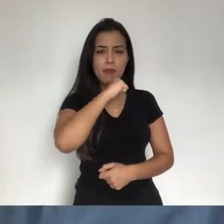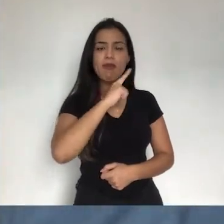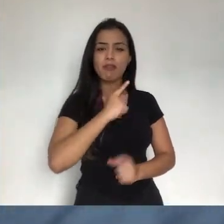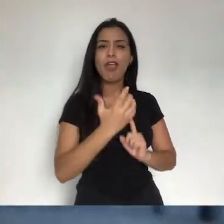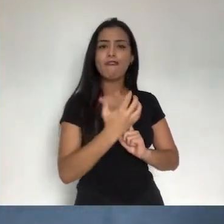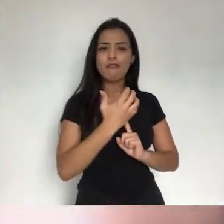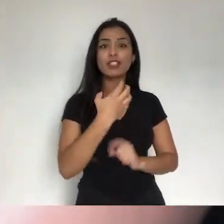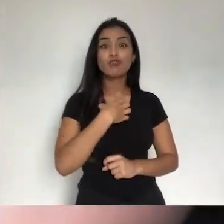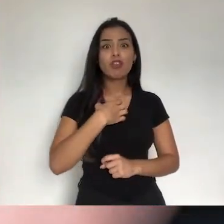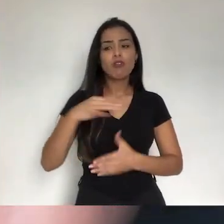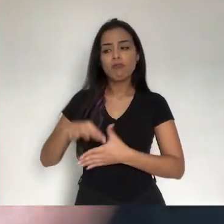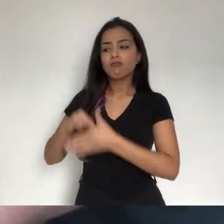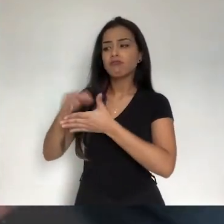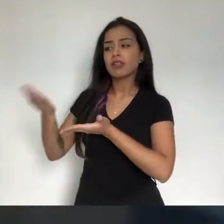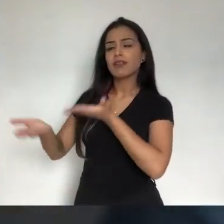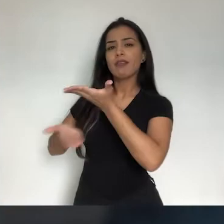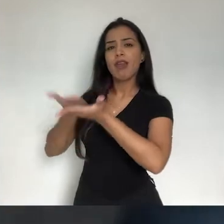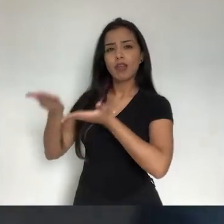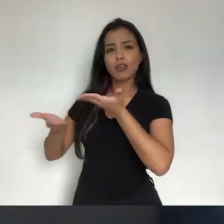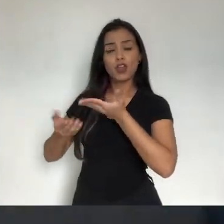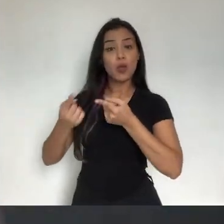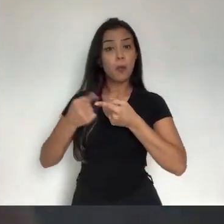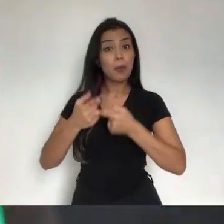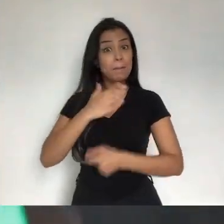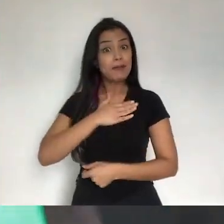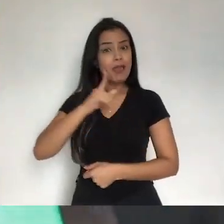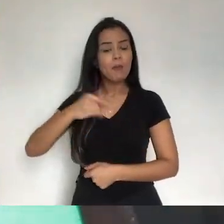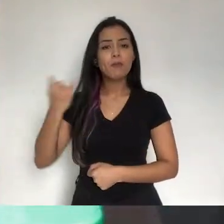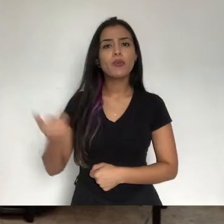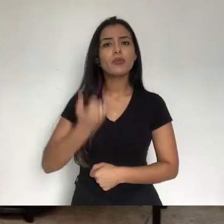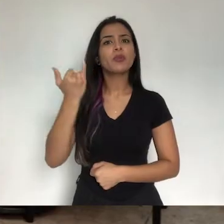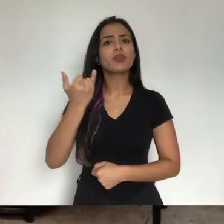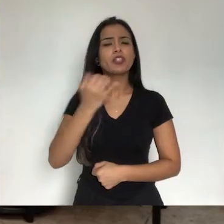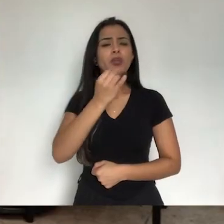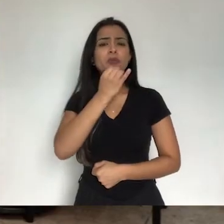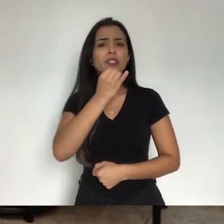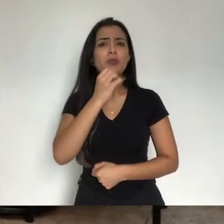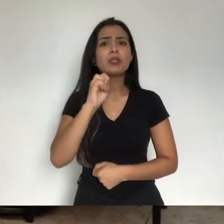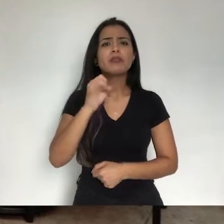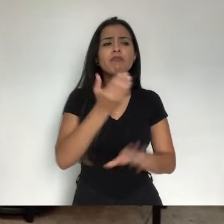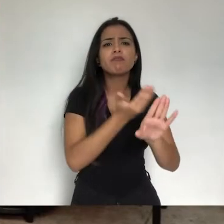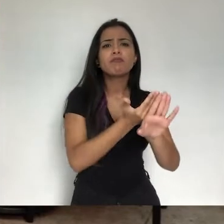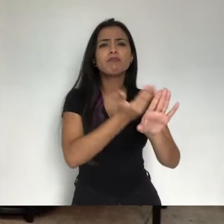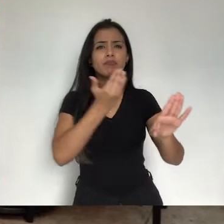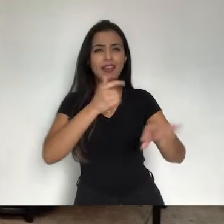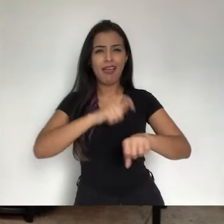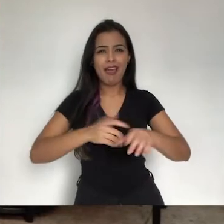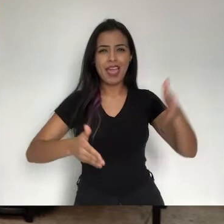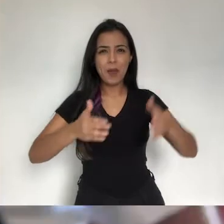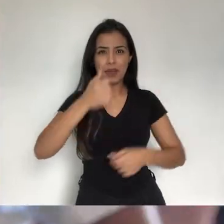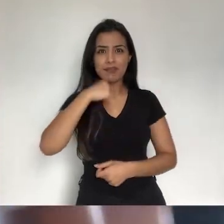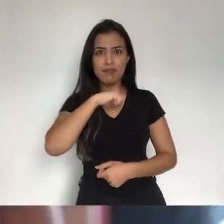interfere diretamente na forma como eu lidero. Para mim, uma questão aqui importante sempre foi, por exemplo, o que eu faria na